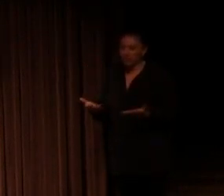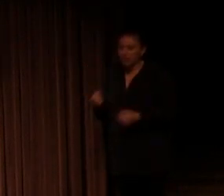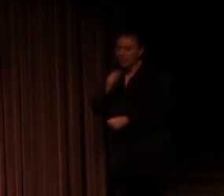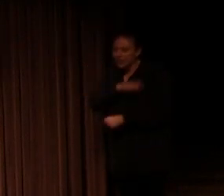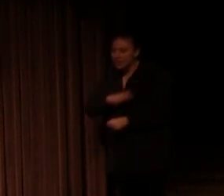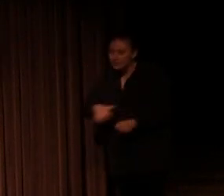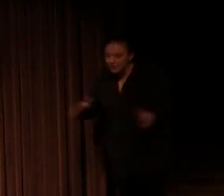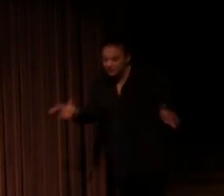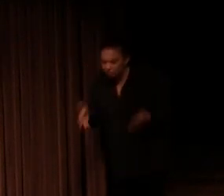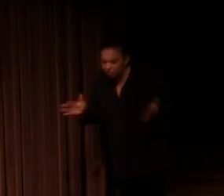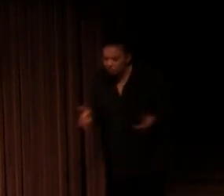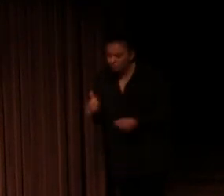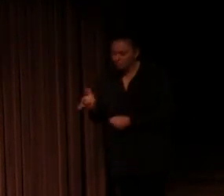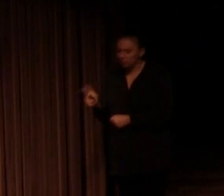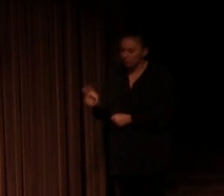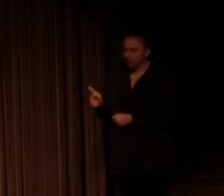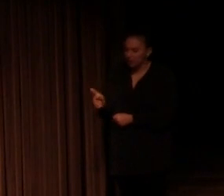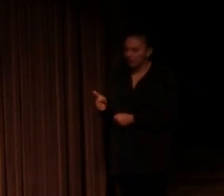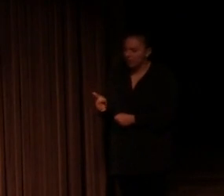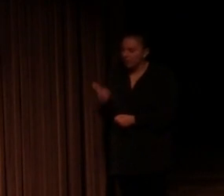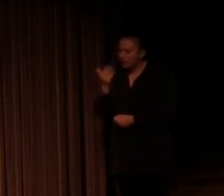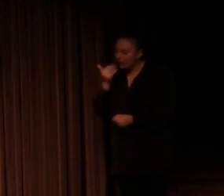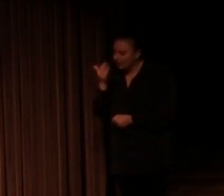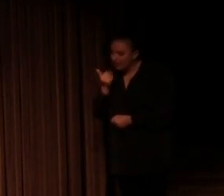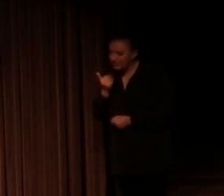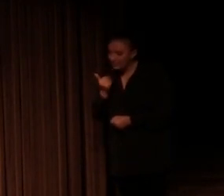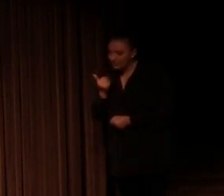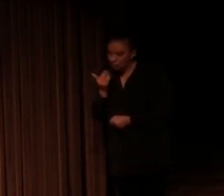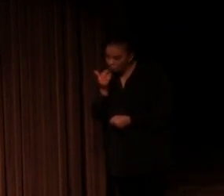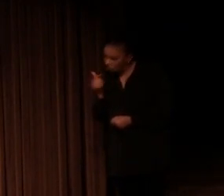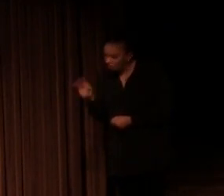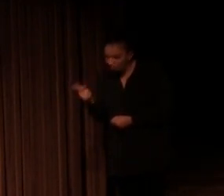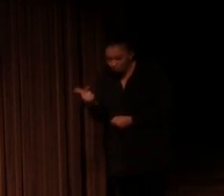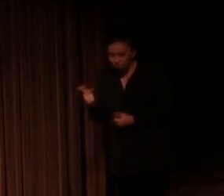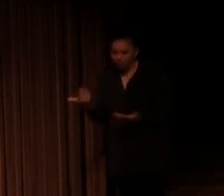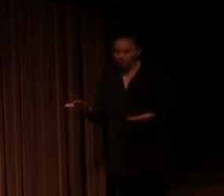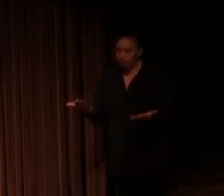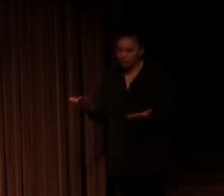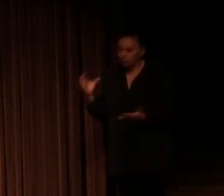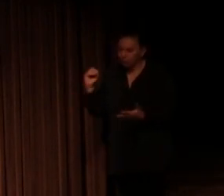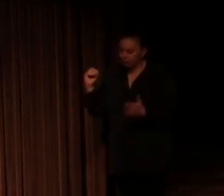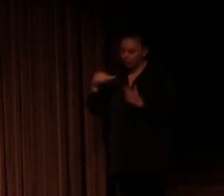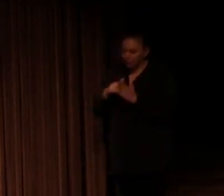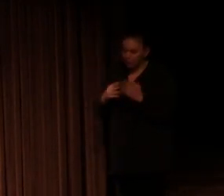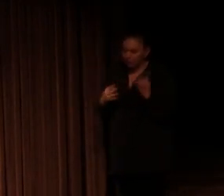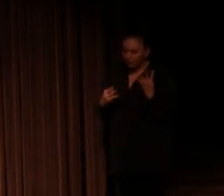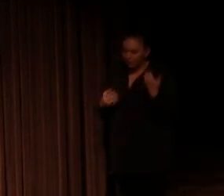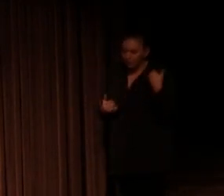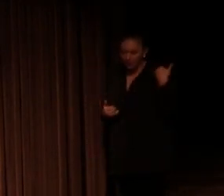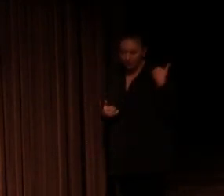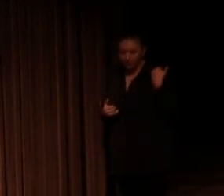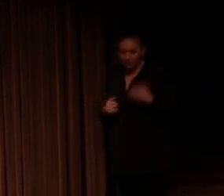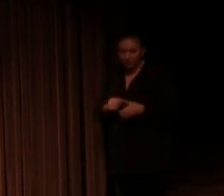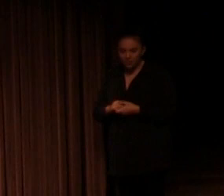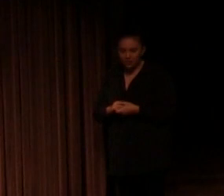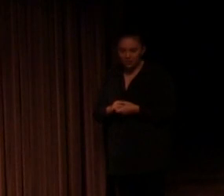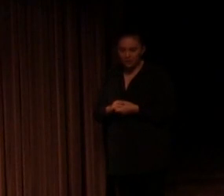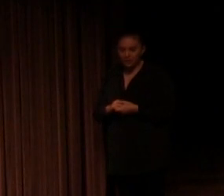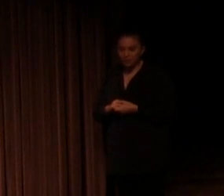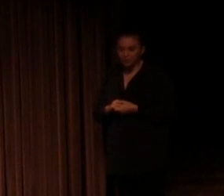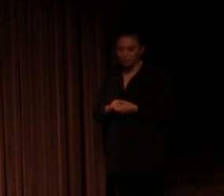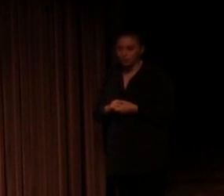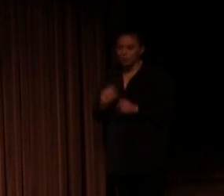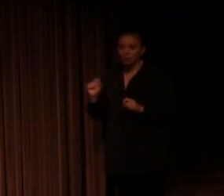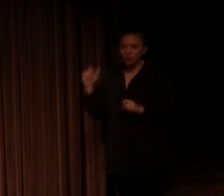mal alimentada do zero aos seis anos ou do zero aos quatro anos nós sabemos muito bem que vai depois tem uma